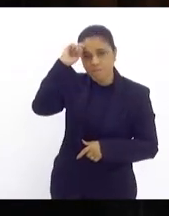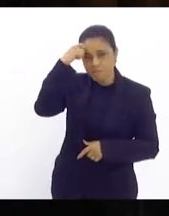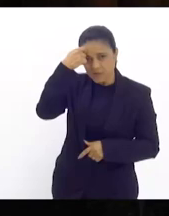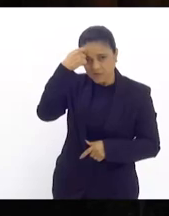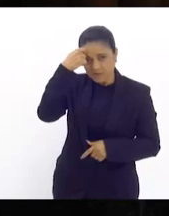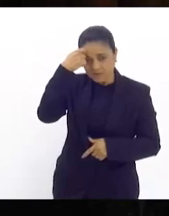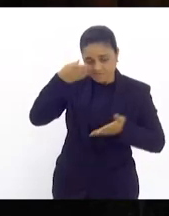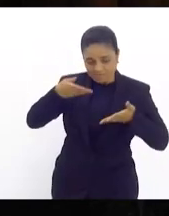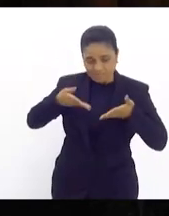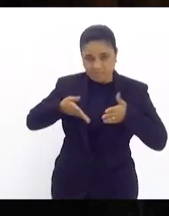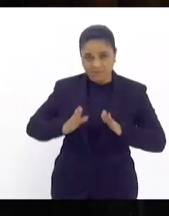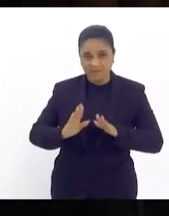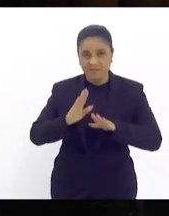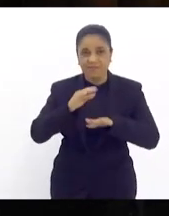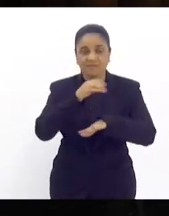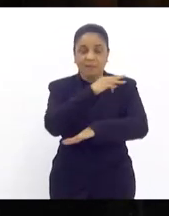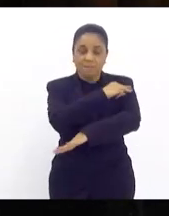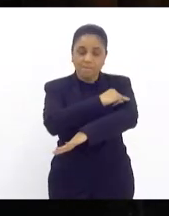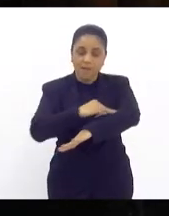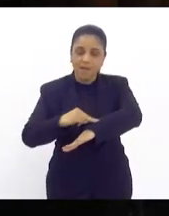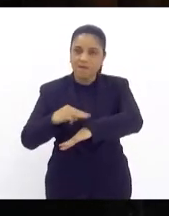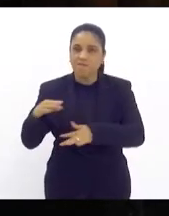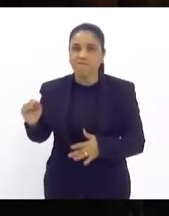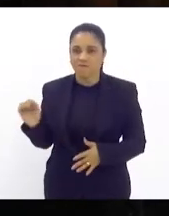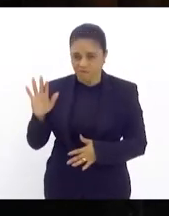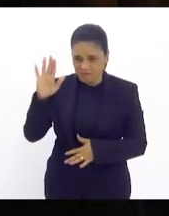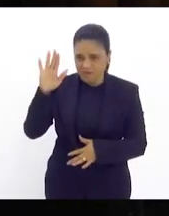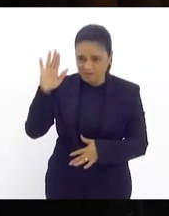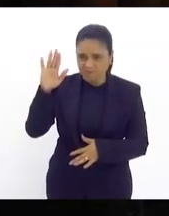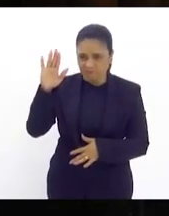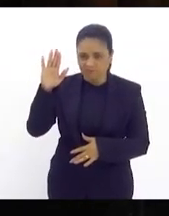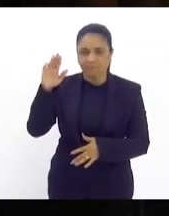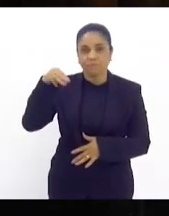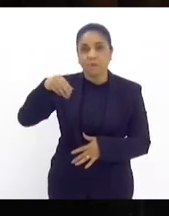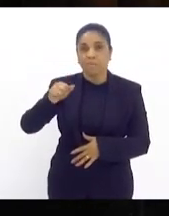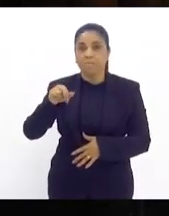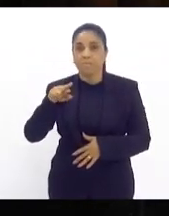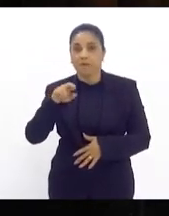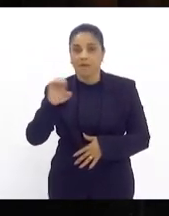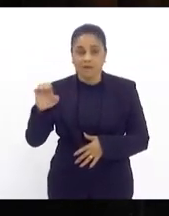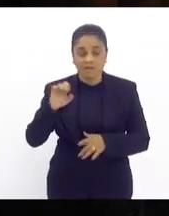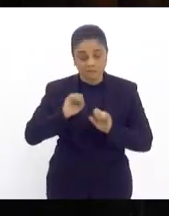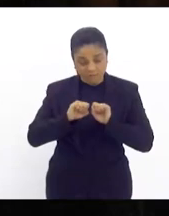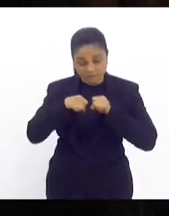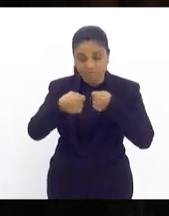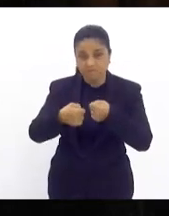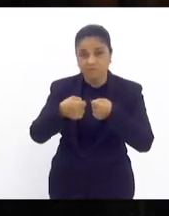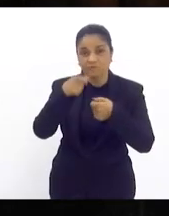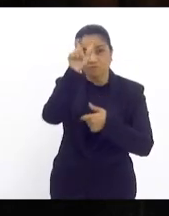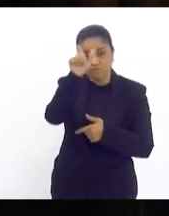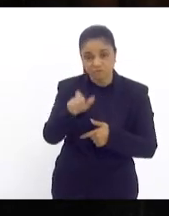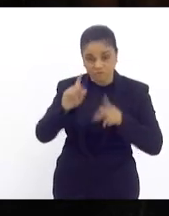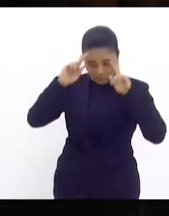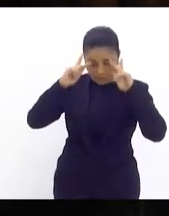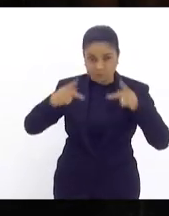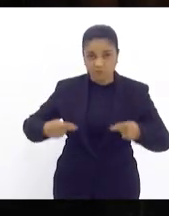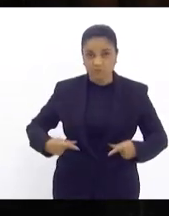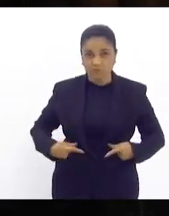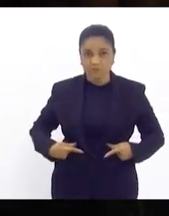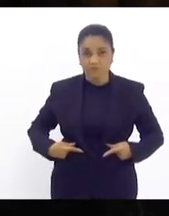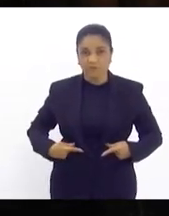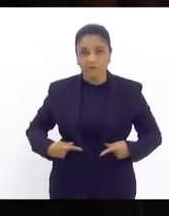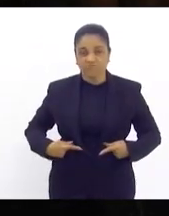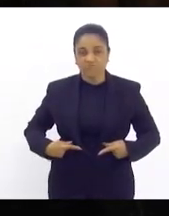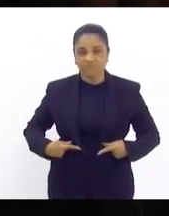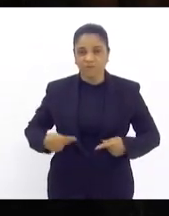da Maré defensora dos Direitos Humanos é isso tudo que constitui as